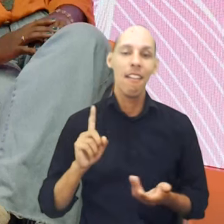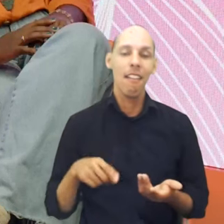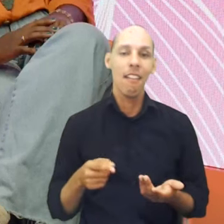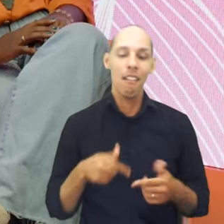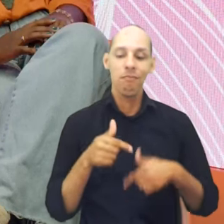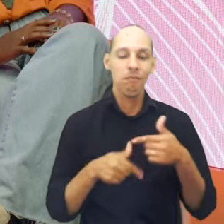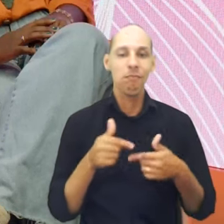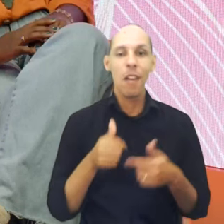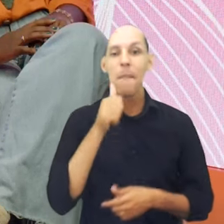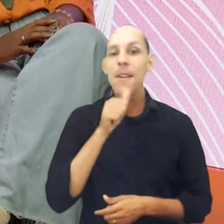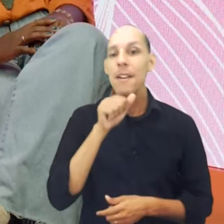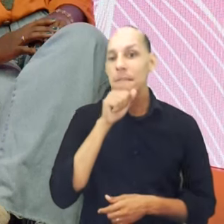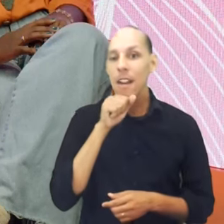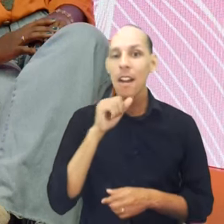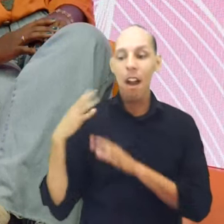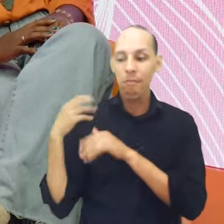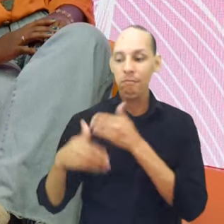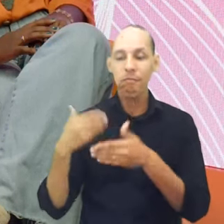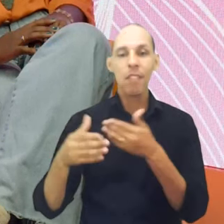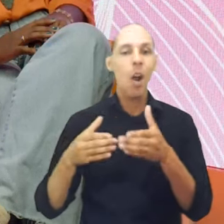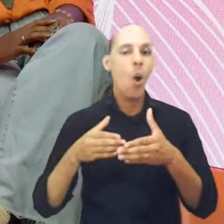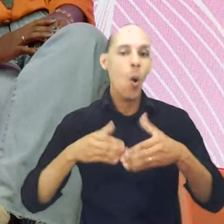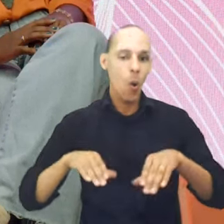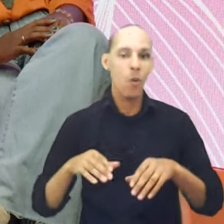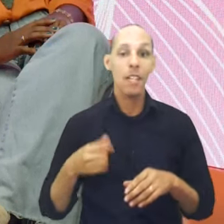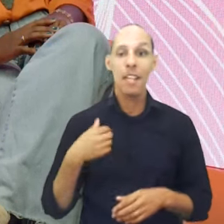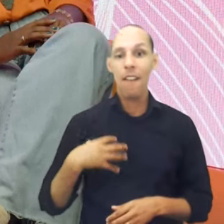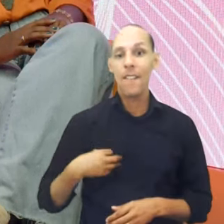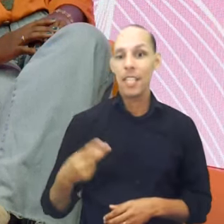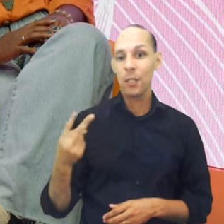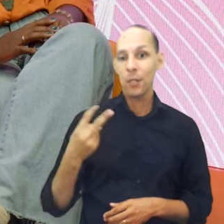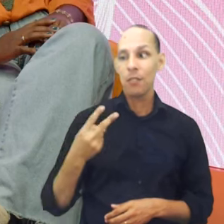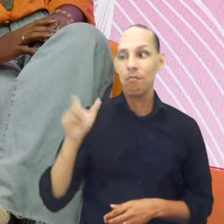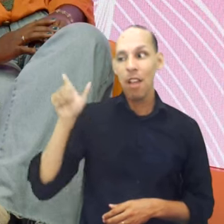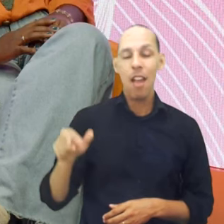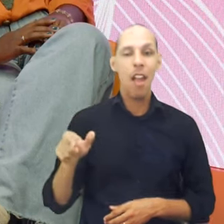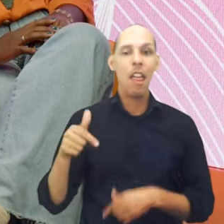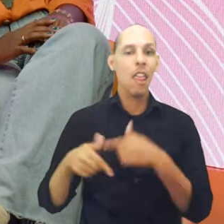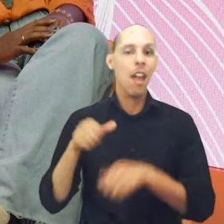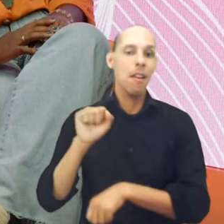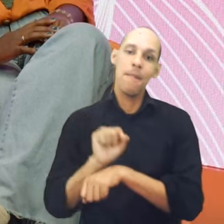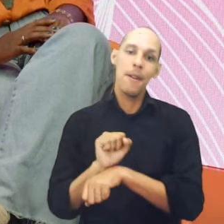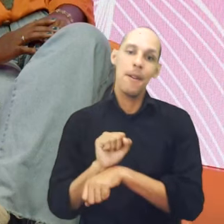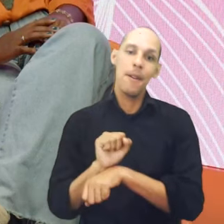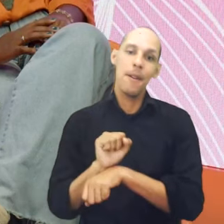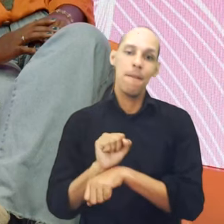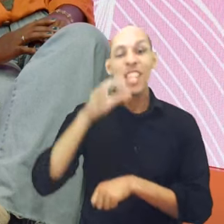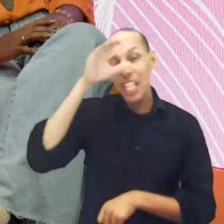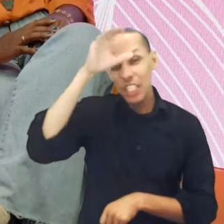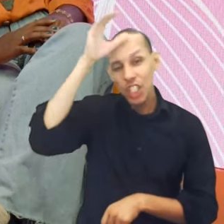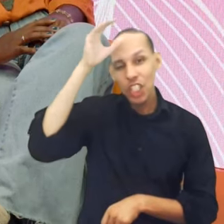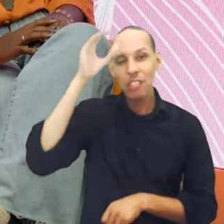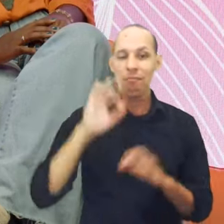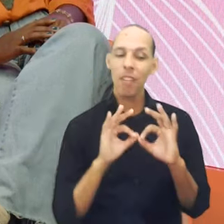ela teve uma carreira que ela fez concurso e quando eu nasci, que fui a segunda filha, ela não trabalhou mais. E de tios, assim,